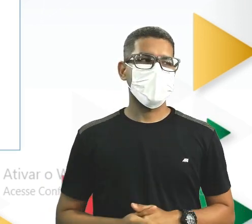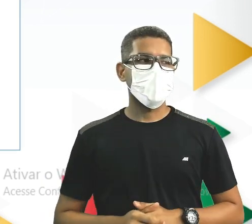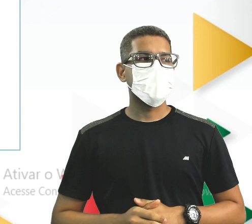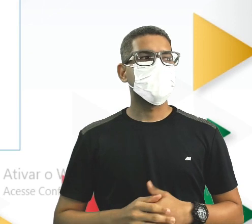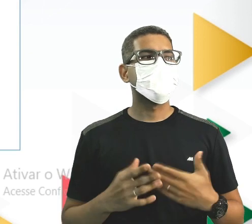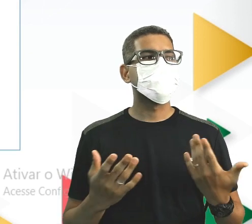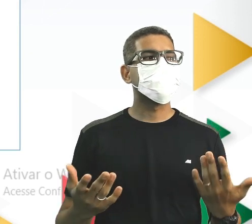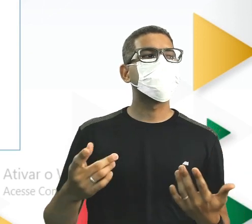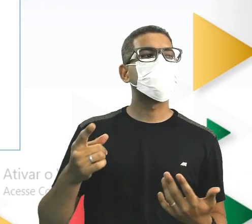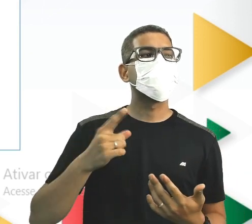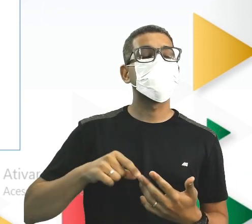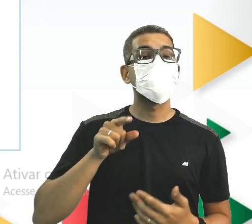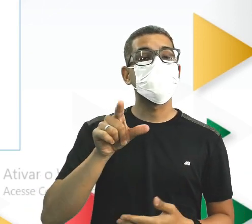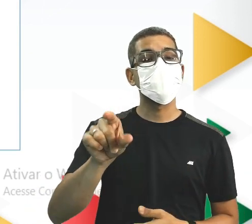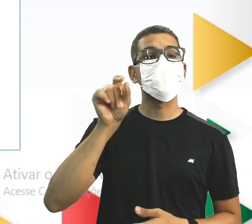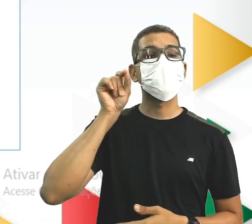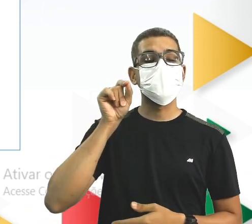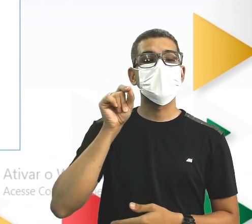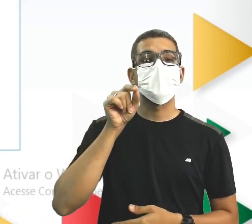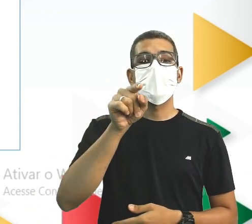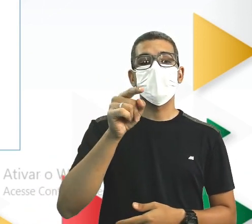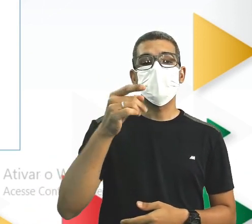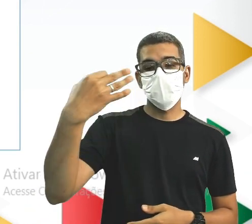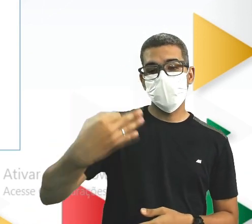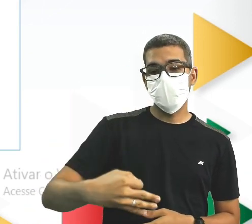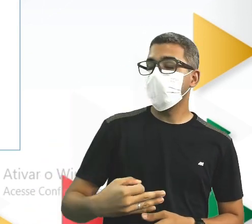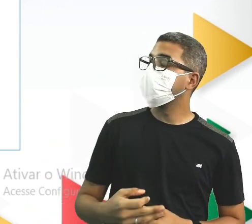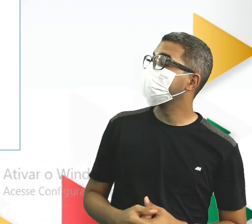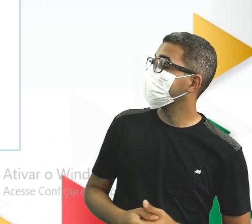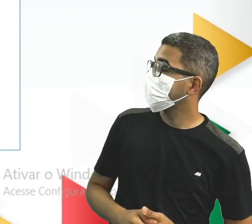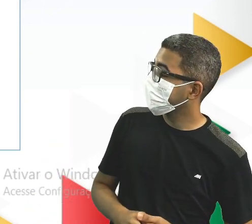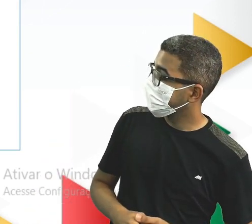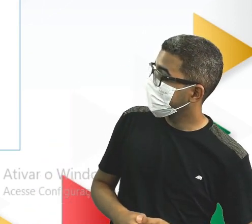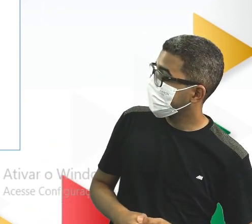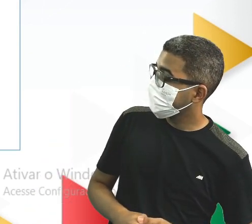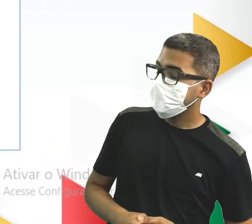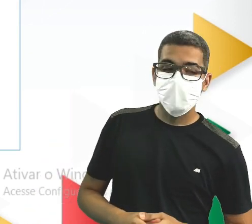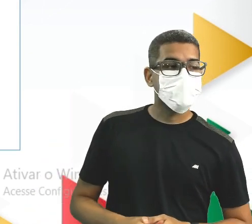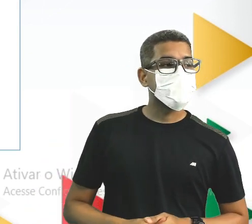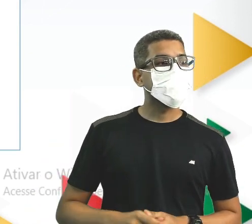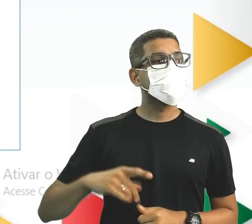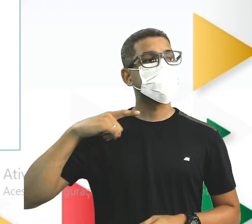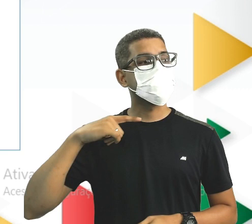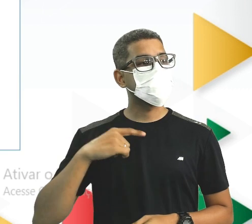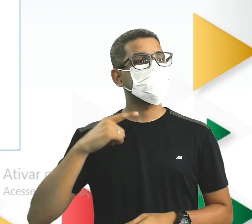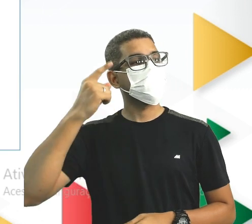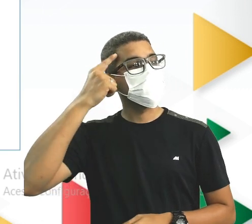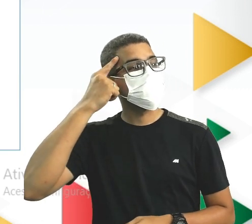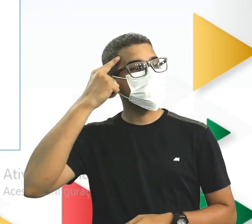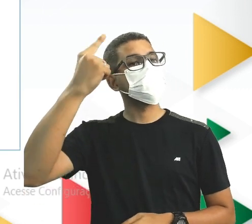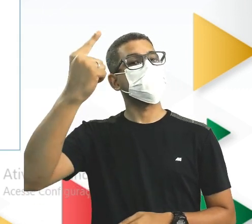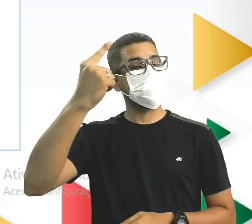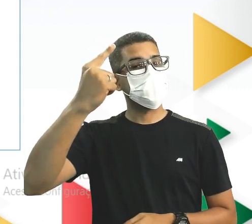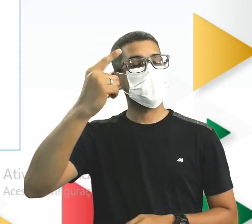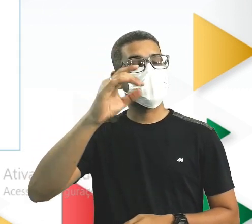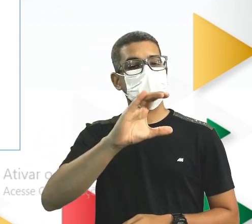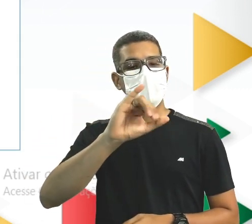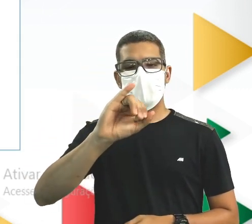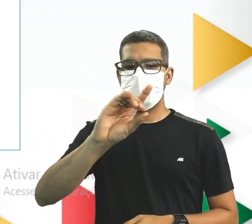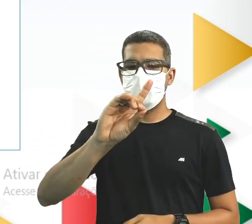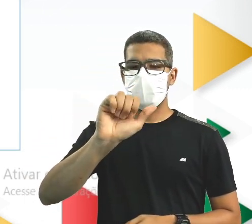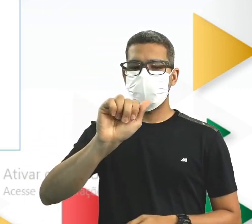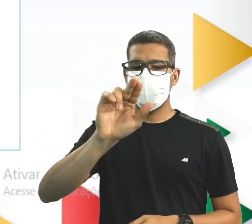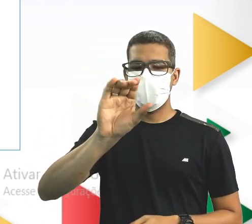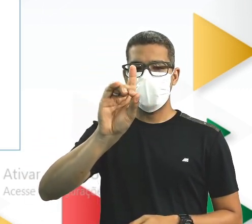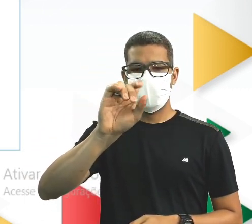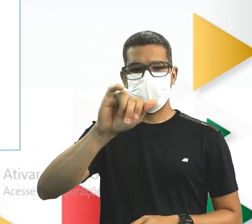Então, a gente vai marcar a alternativa que você vai achar melhor, que vai expressar essa ideia de cidadania? Vamos